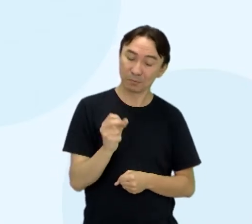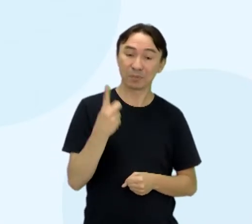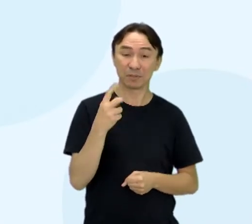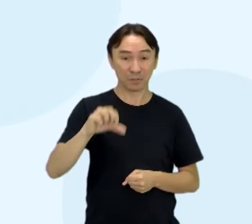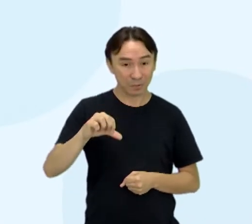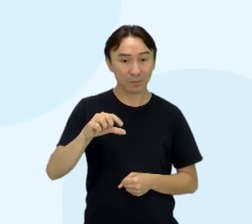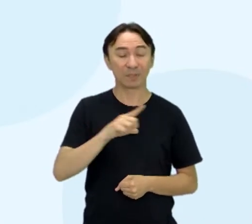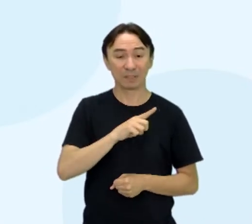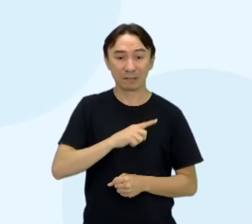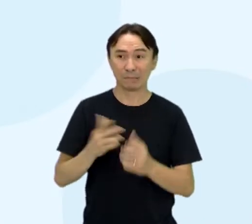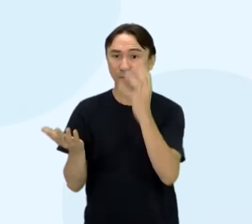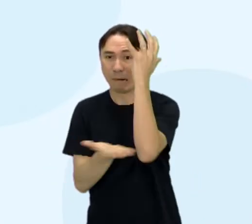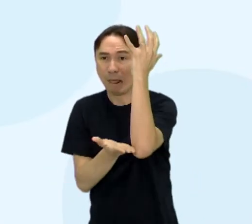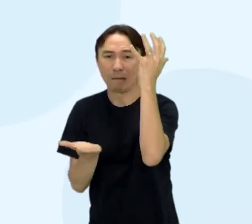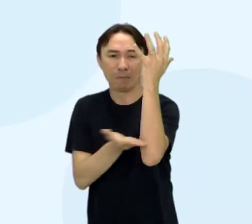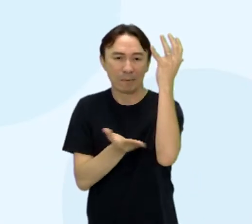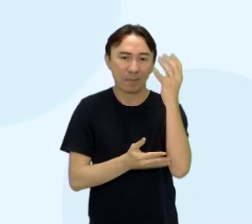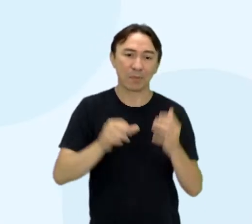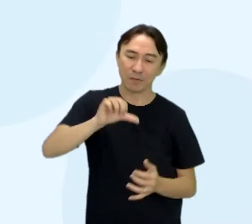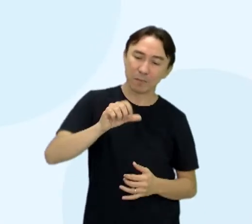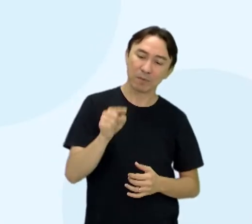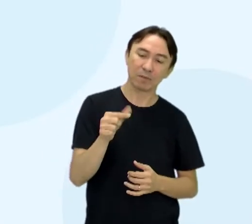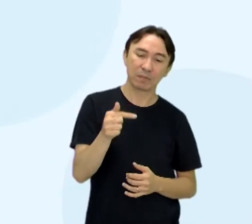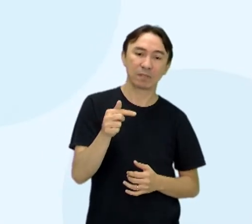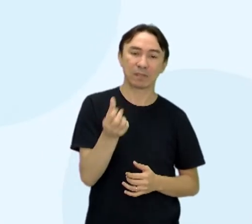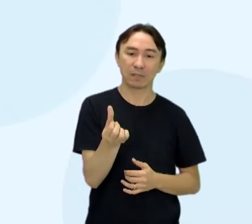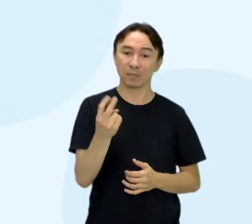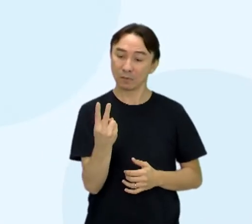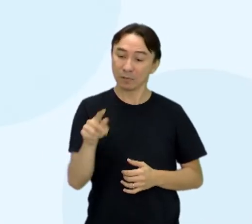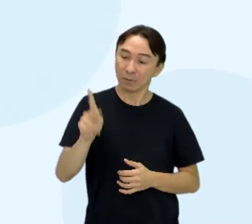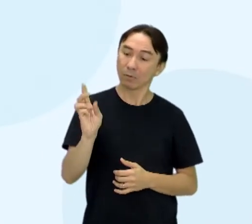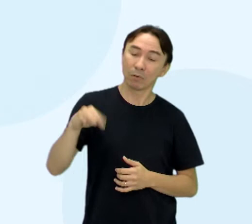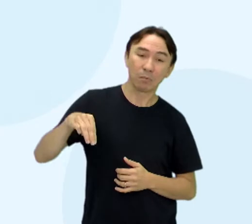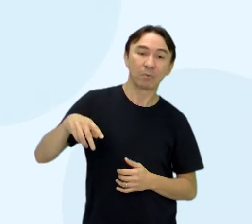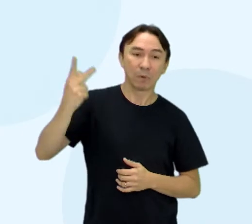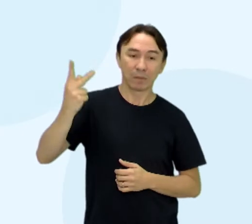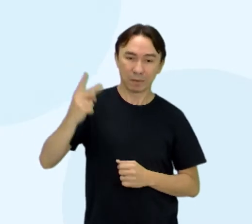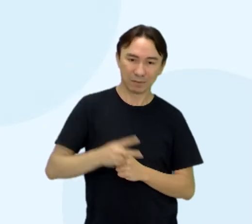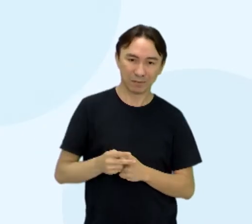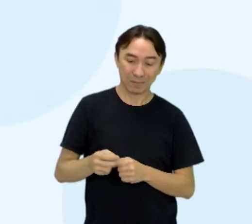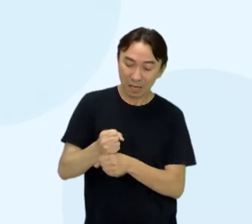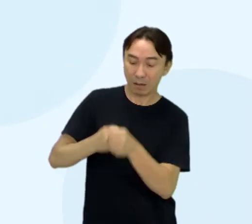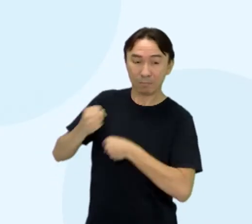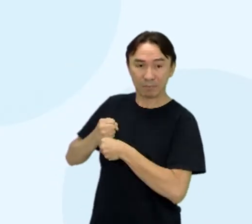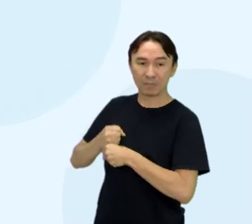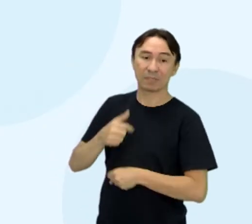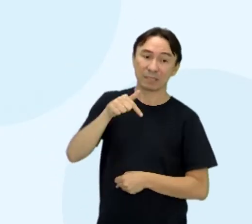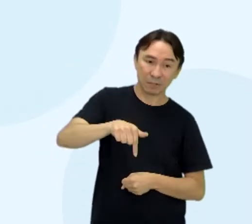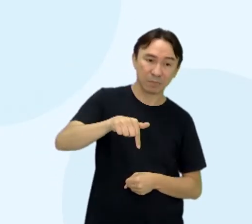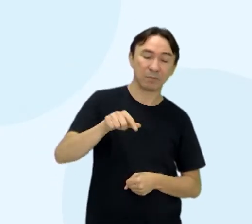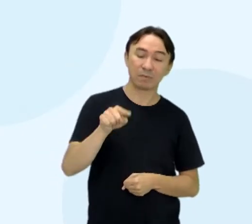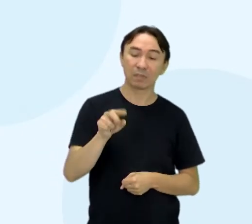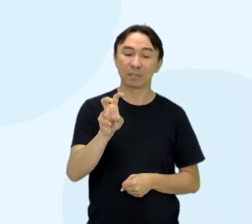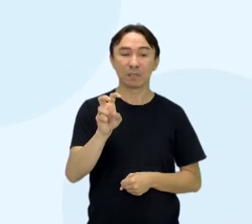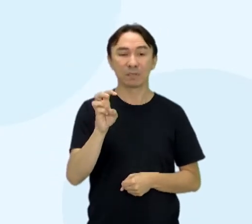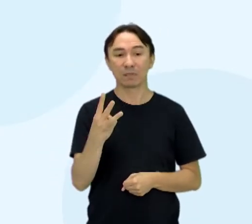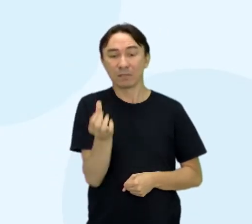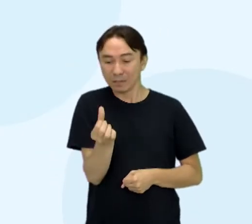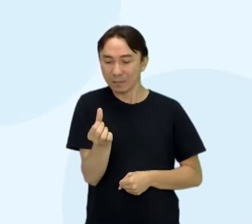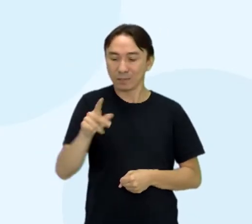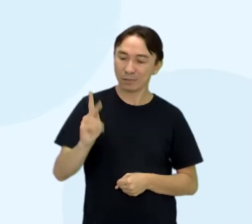9.762 quilômetros quadrados, tá? E no ano anterior 7.536 quilômetros quadrados. E aí pergunta qual é a taxa percentual